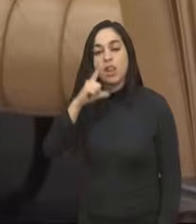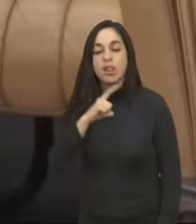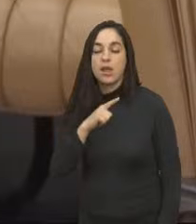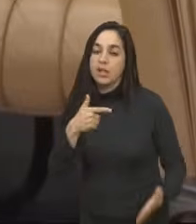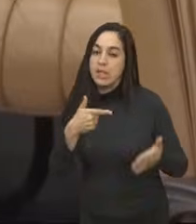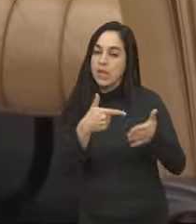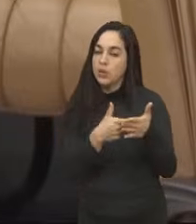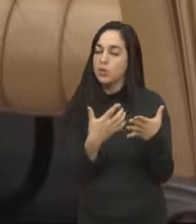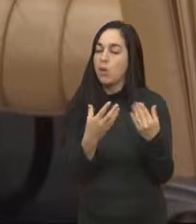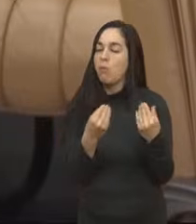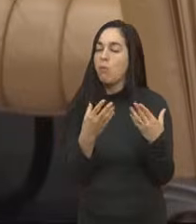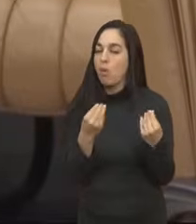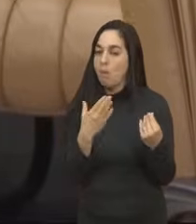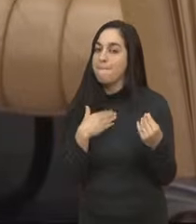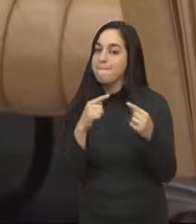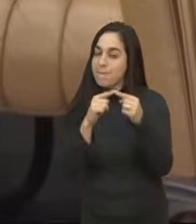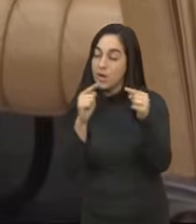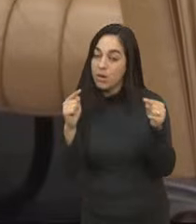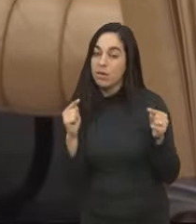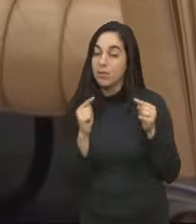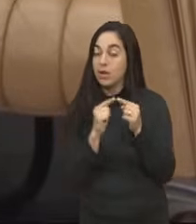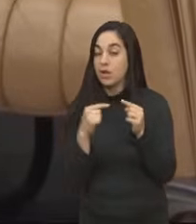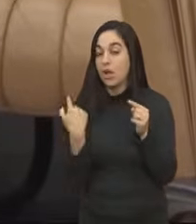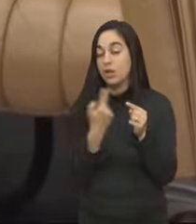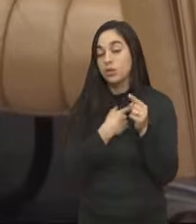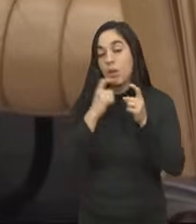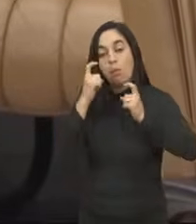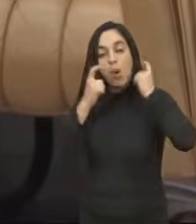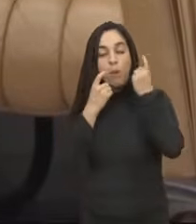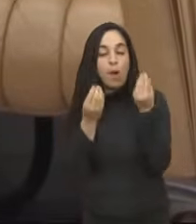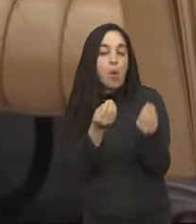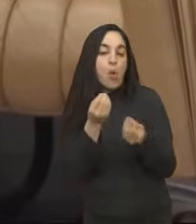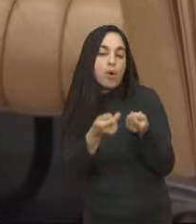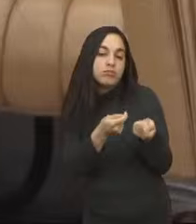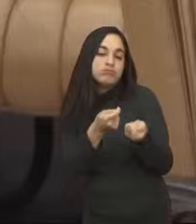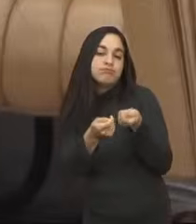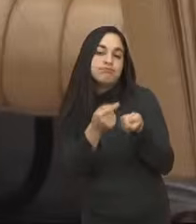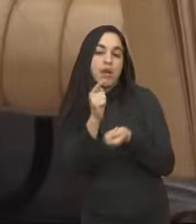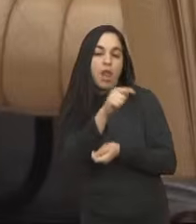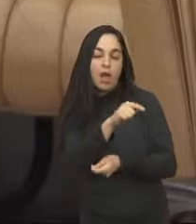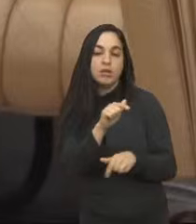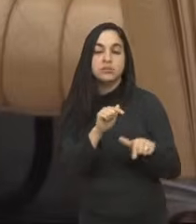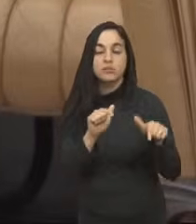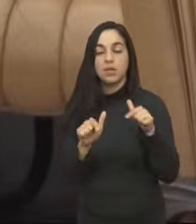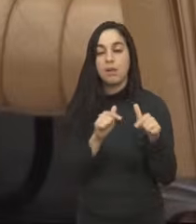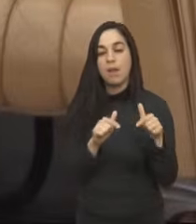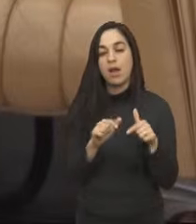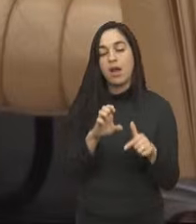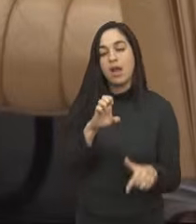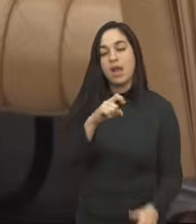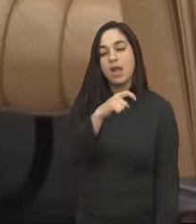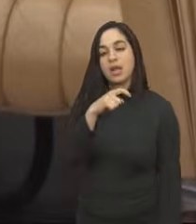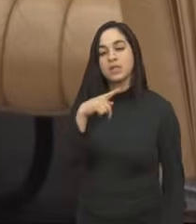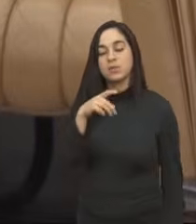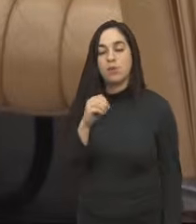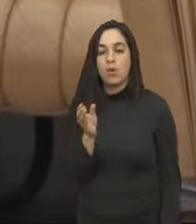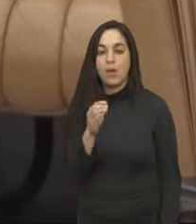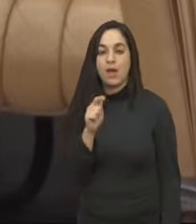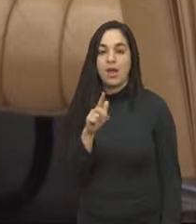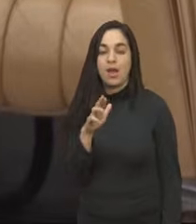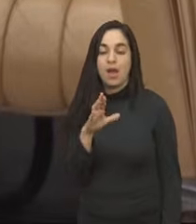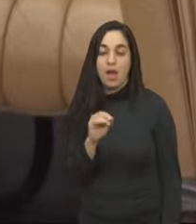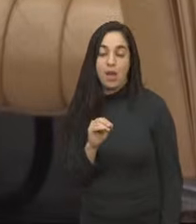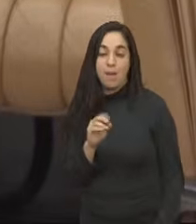do meu gabinete. A gente está bastante preocupado com a condução dos trabalhos por lá. E a Expoagro, eu acho que foi a recordista